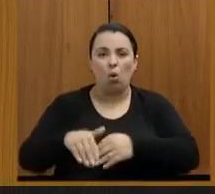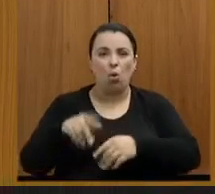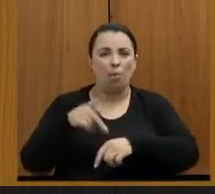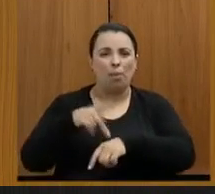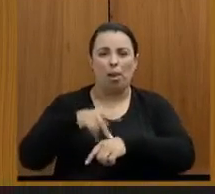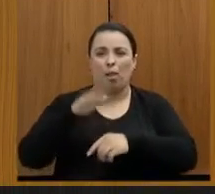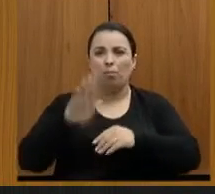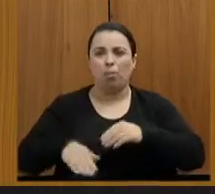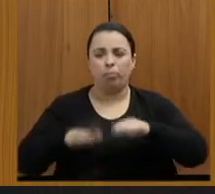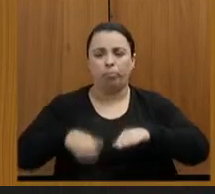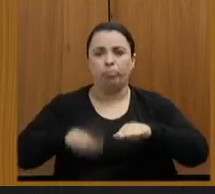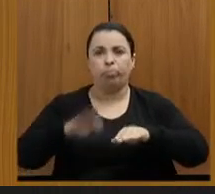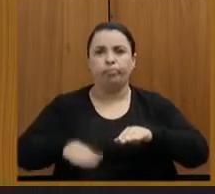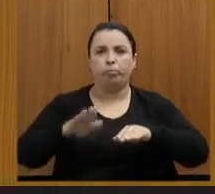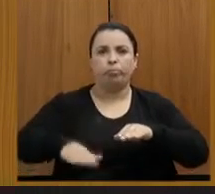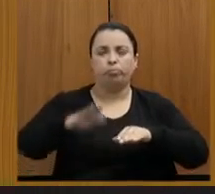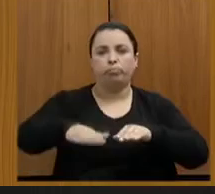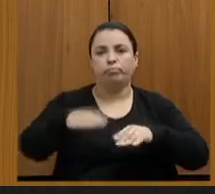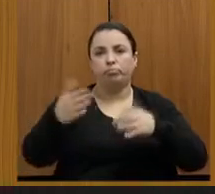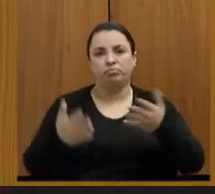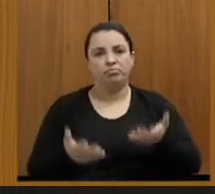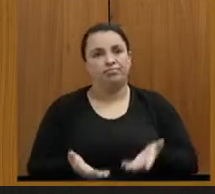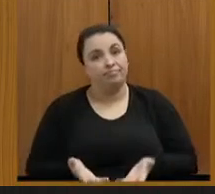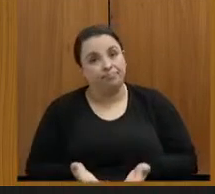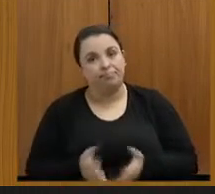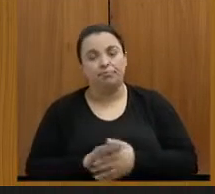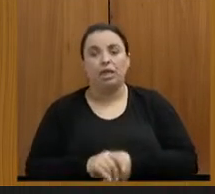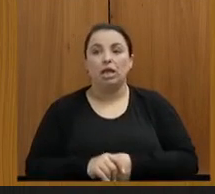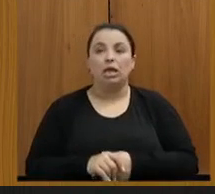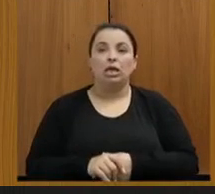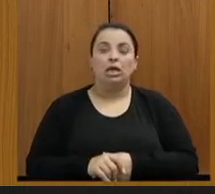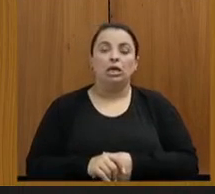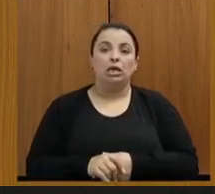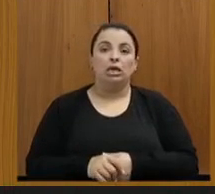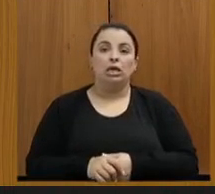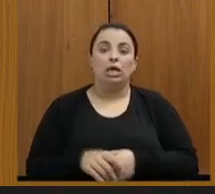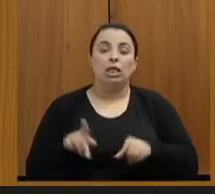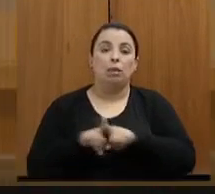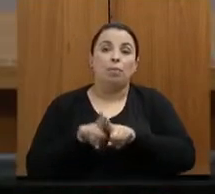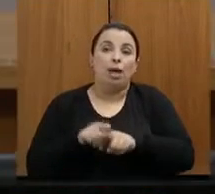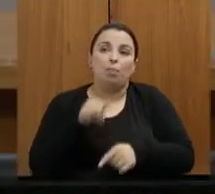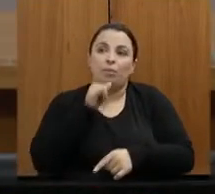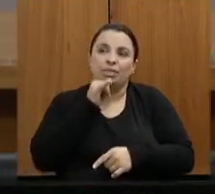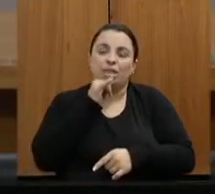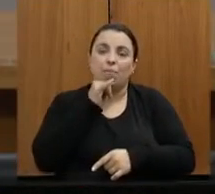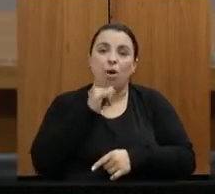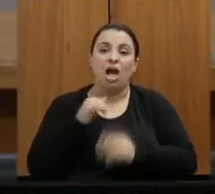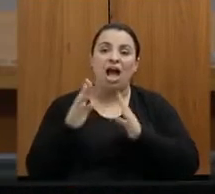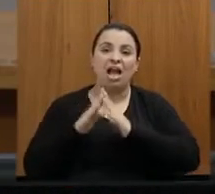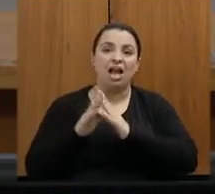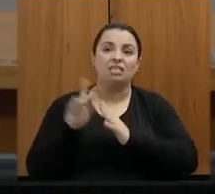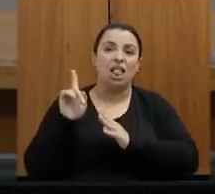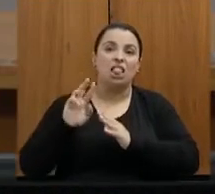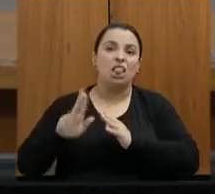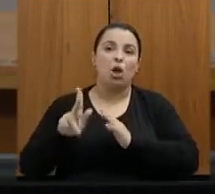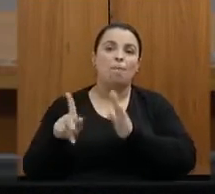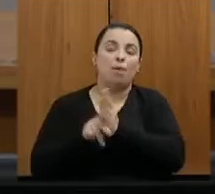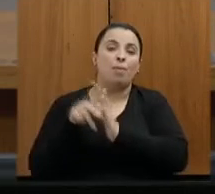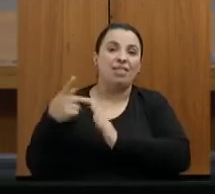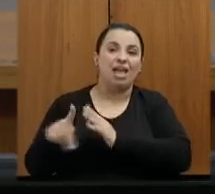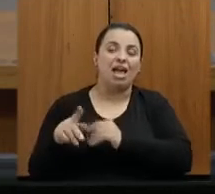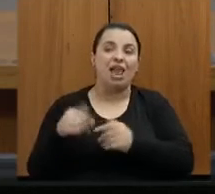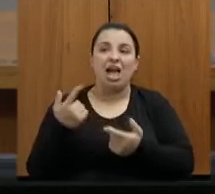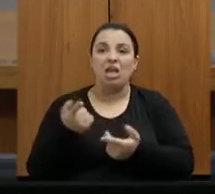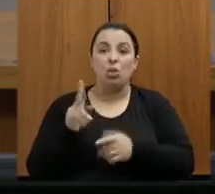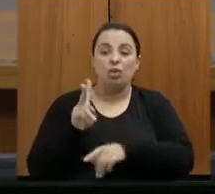o bem não é dela, efetivamente, vai ter um cuidado menor. E, principalmente, a autonomia e a